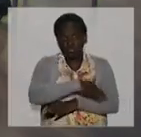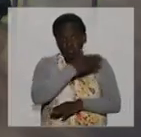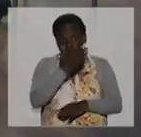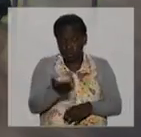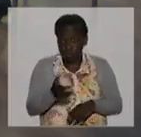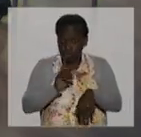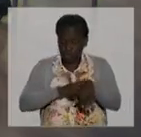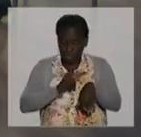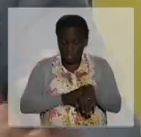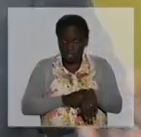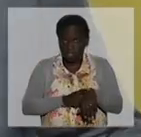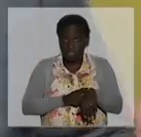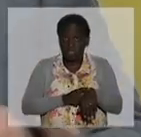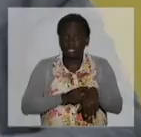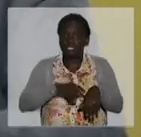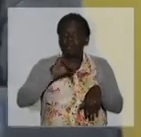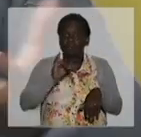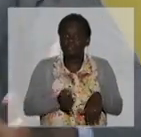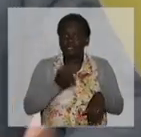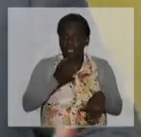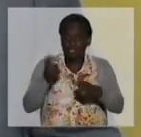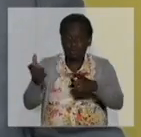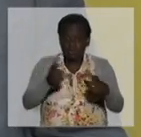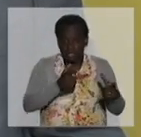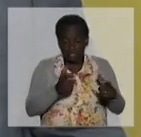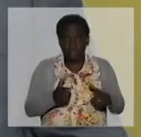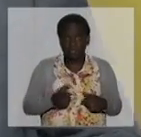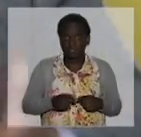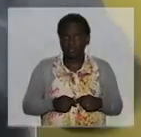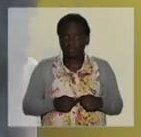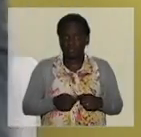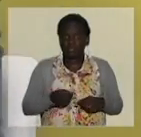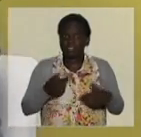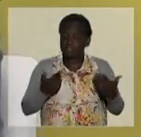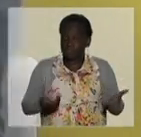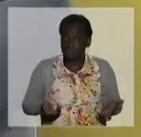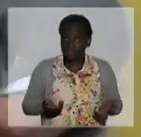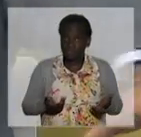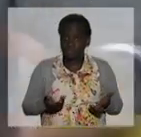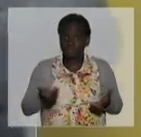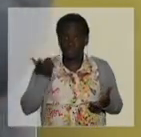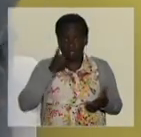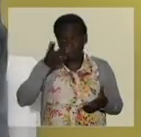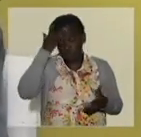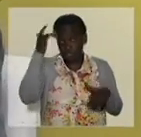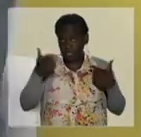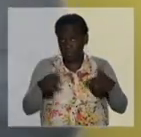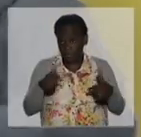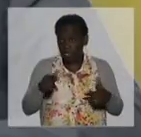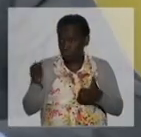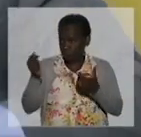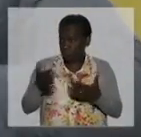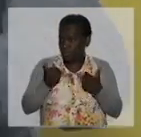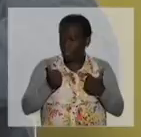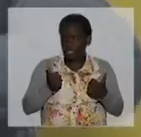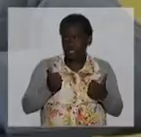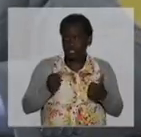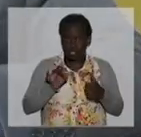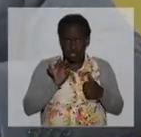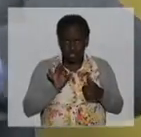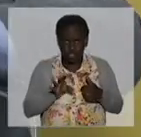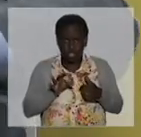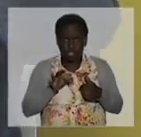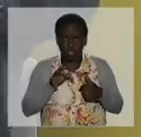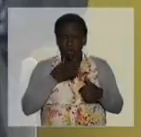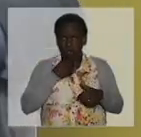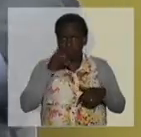em horário integral, aproveitando esses espaços. Pô. E aí gera emprego, ele citou bem, Diogo, não